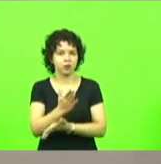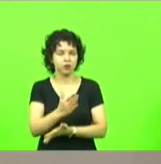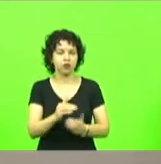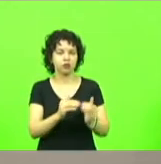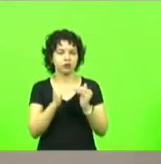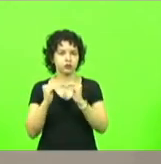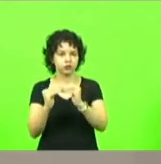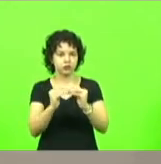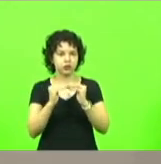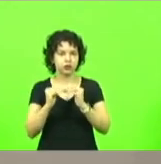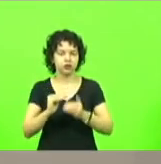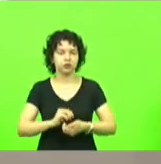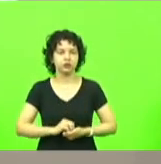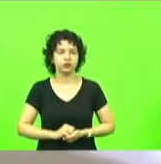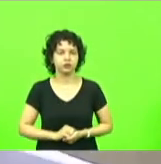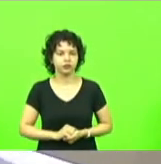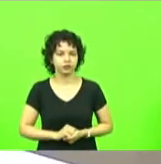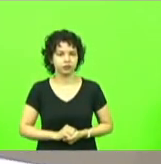unanimidade